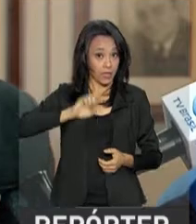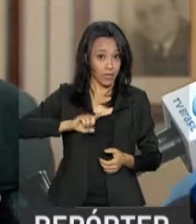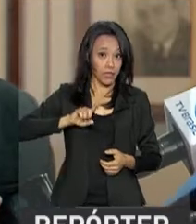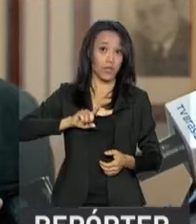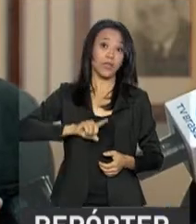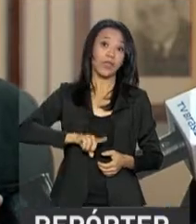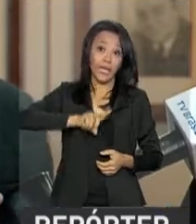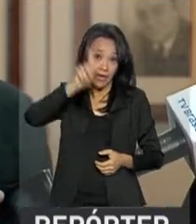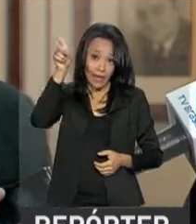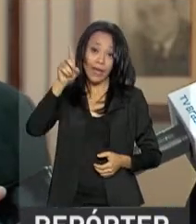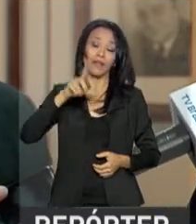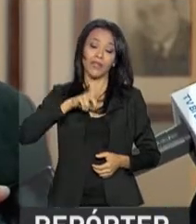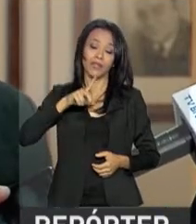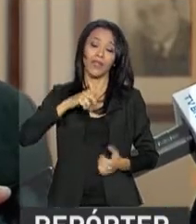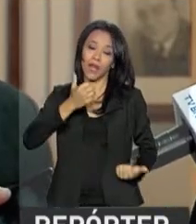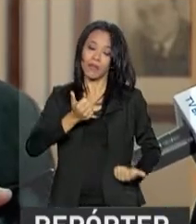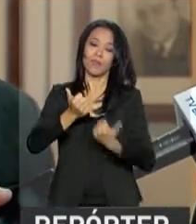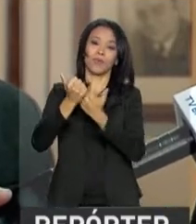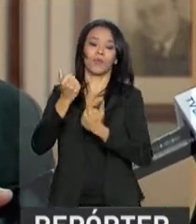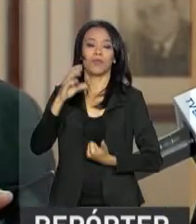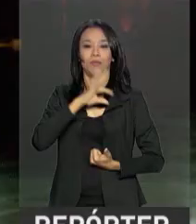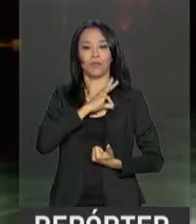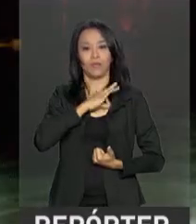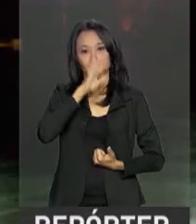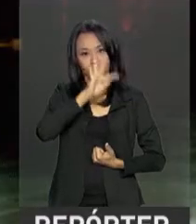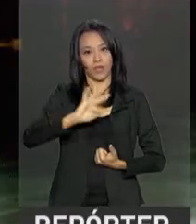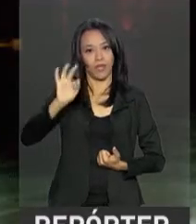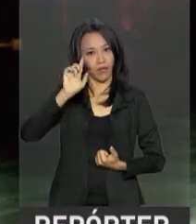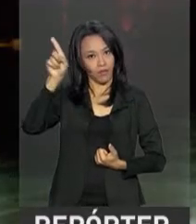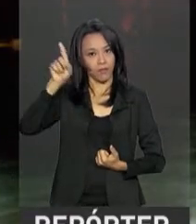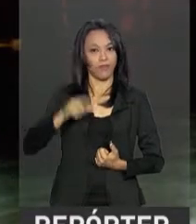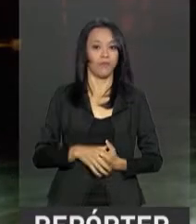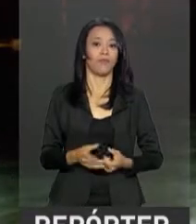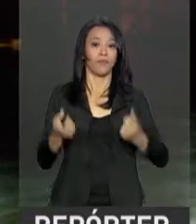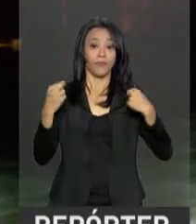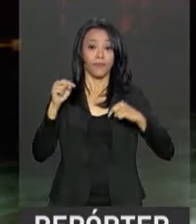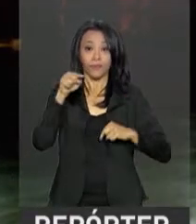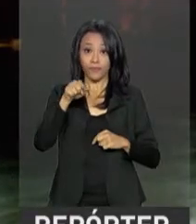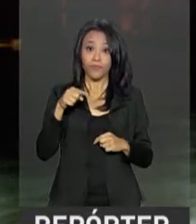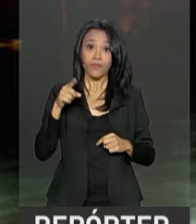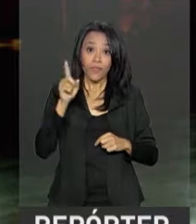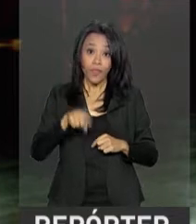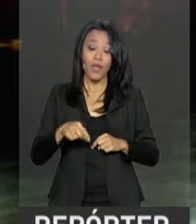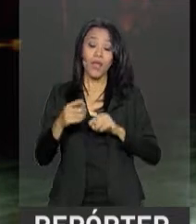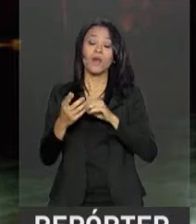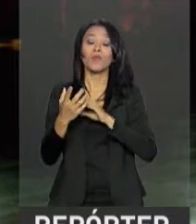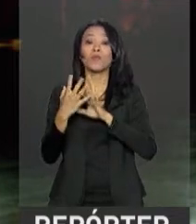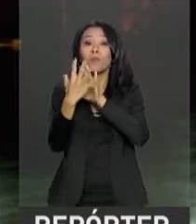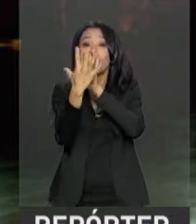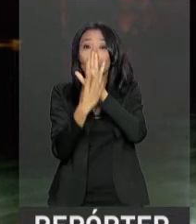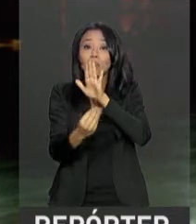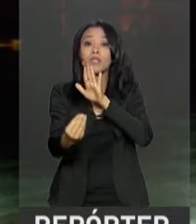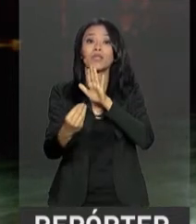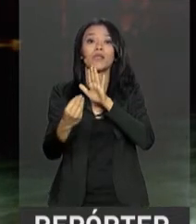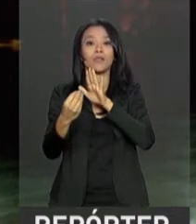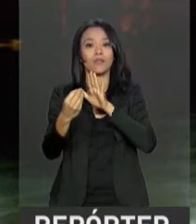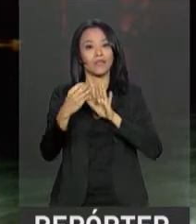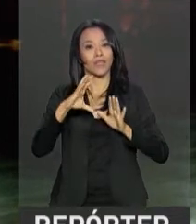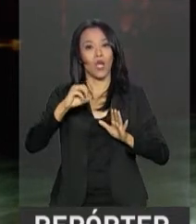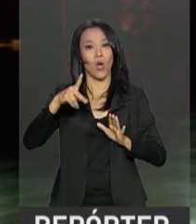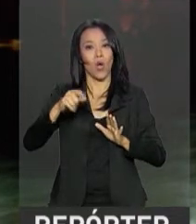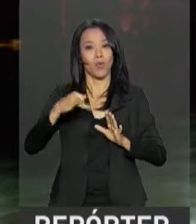apoio da polícia federal para aquilo que seja necessário a parceria segue modelo adotado para a copa do mundo de